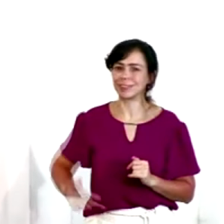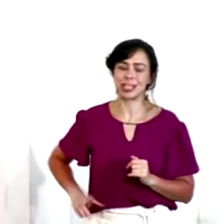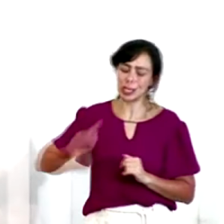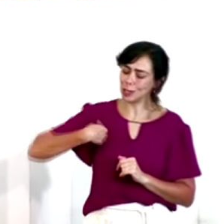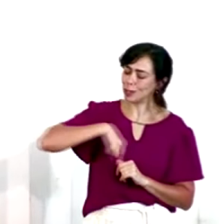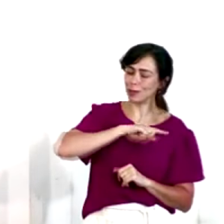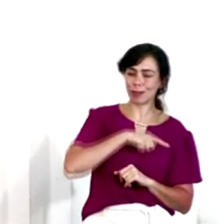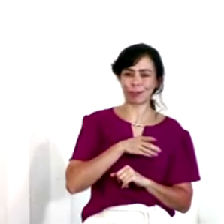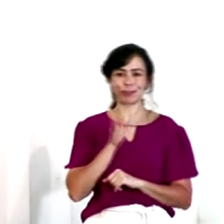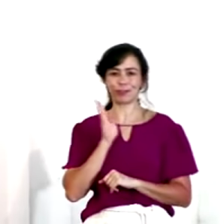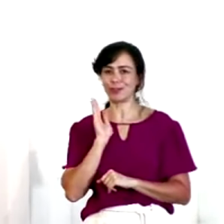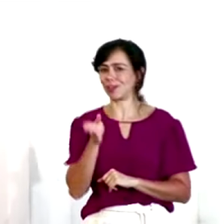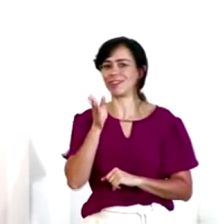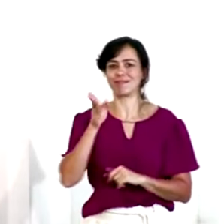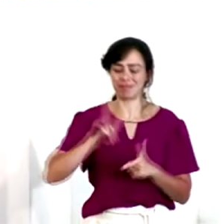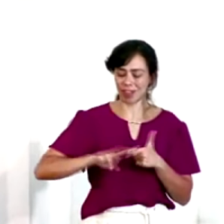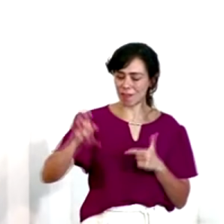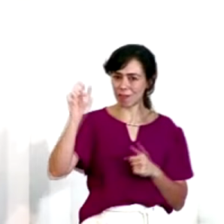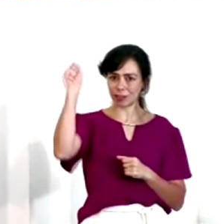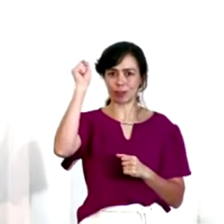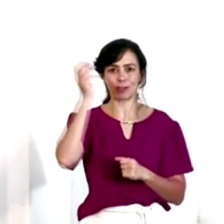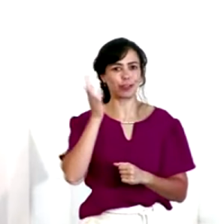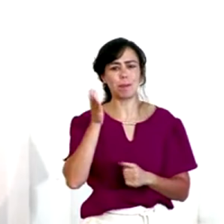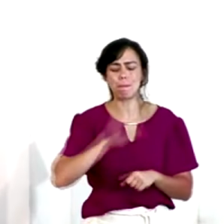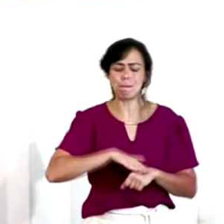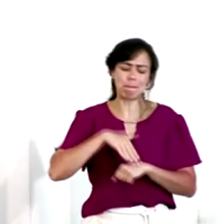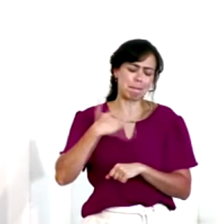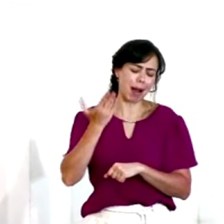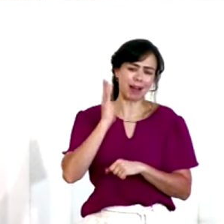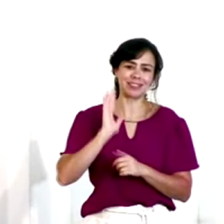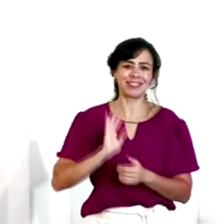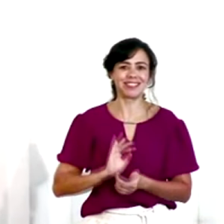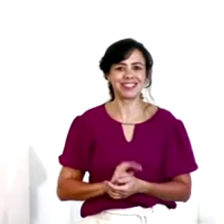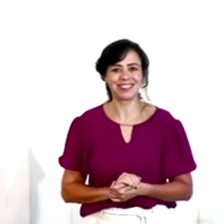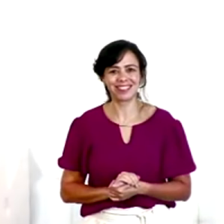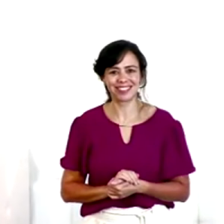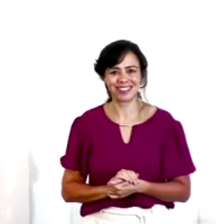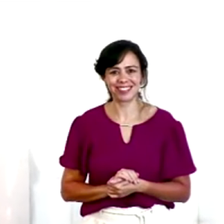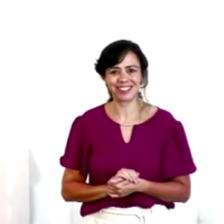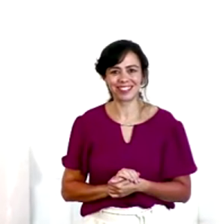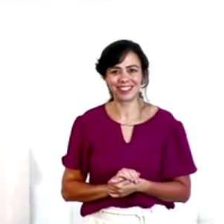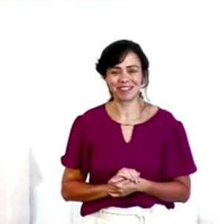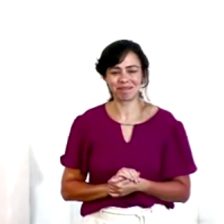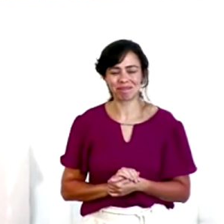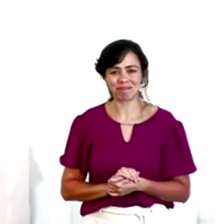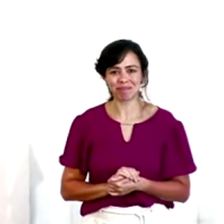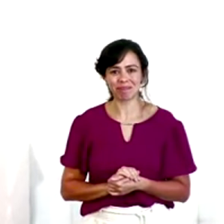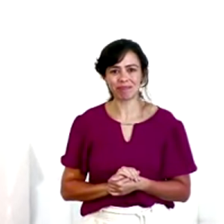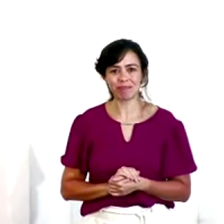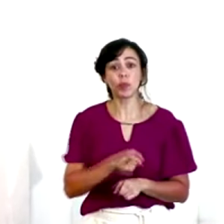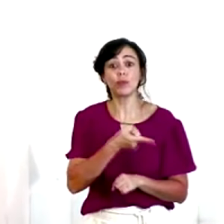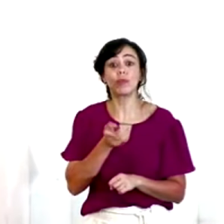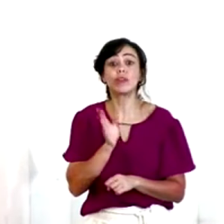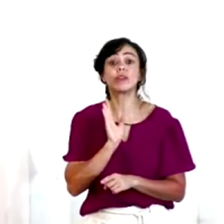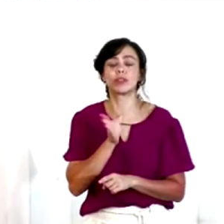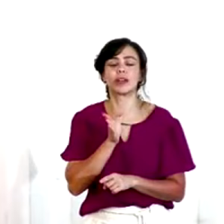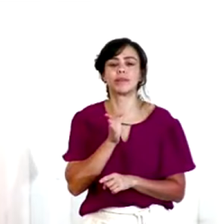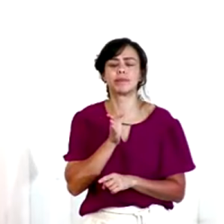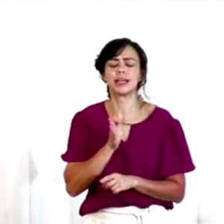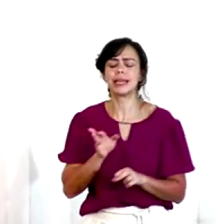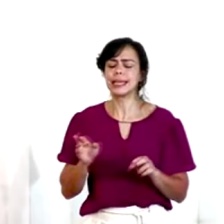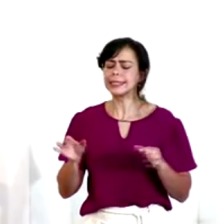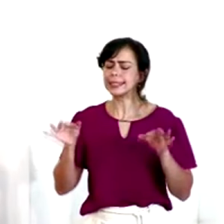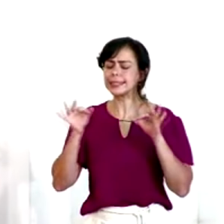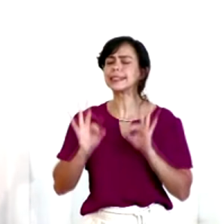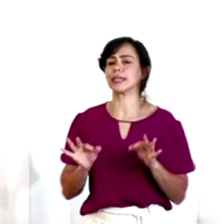somos mais do que vitoriosos. Nós podemos ter o alento e a